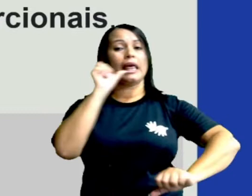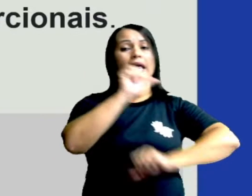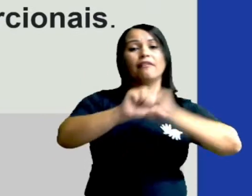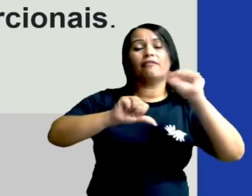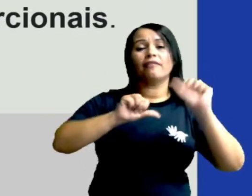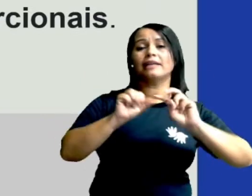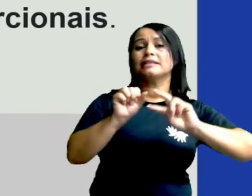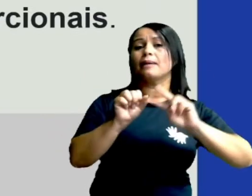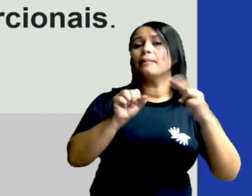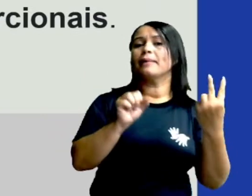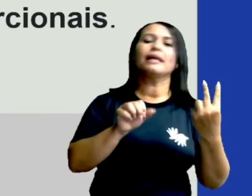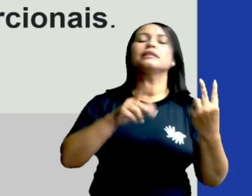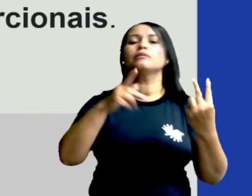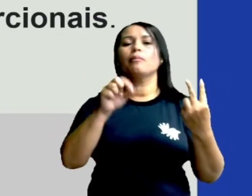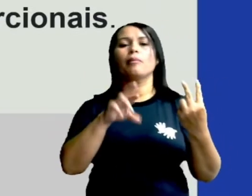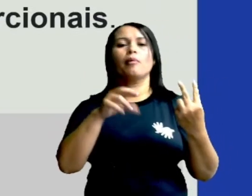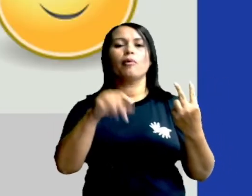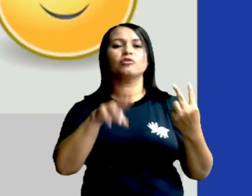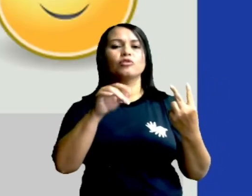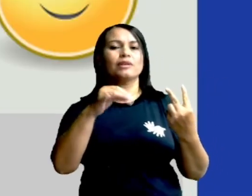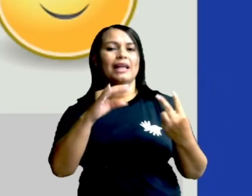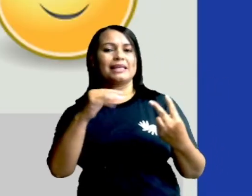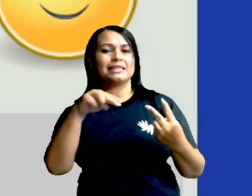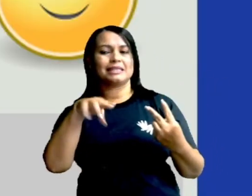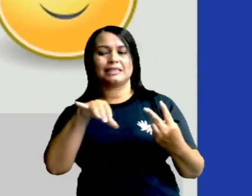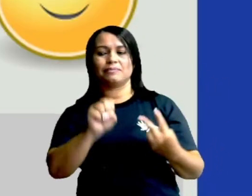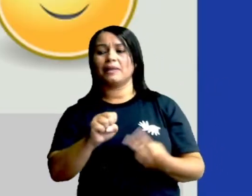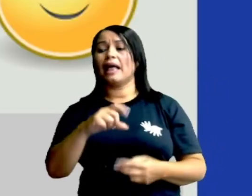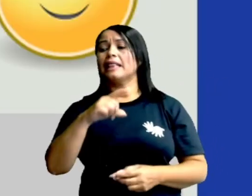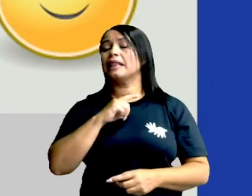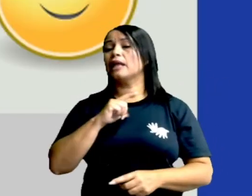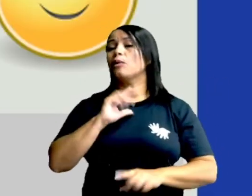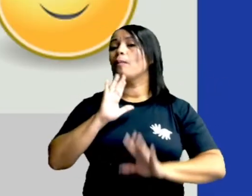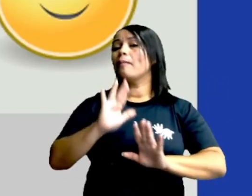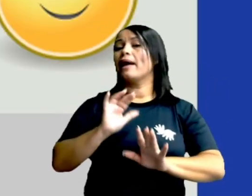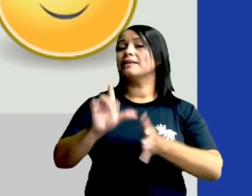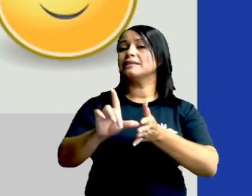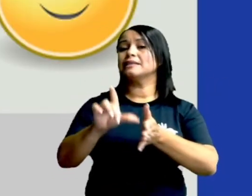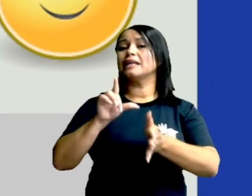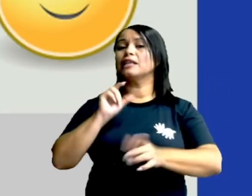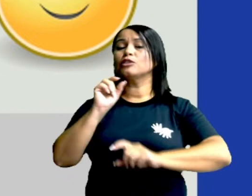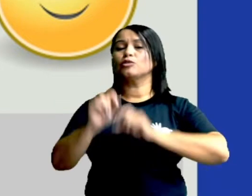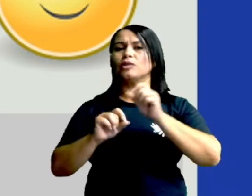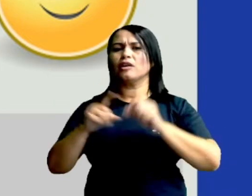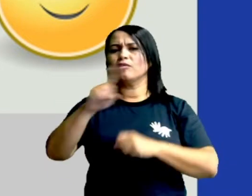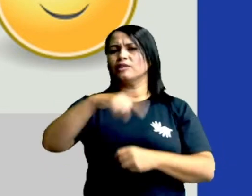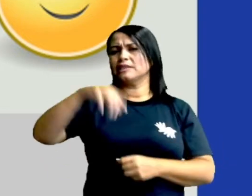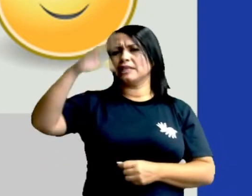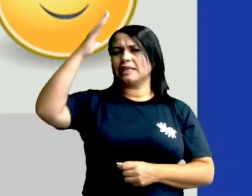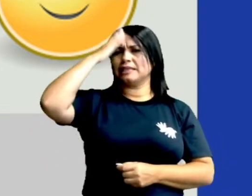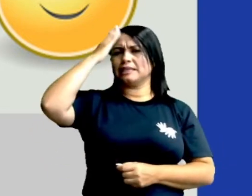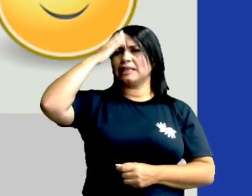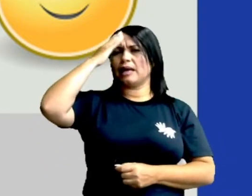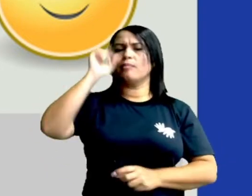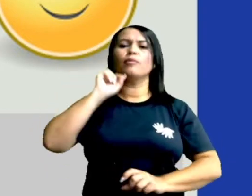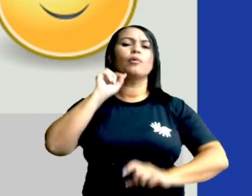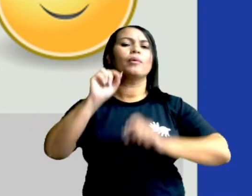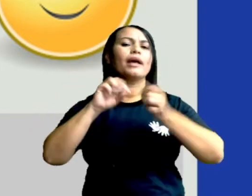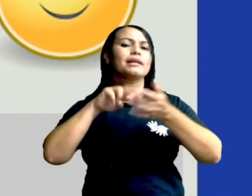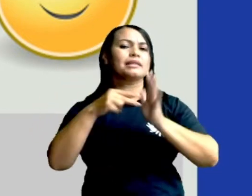serão inversamente proporcionais. Mas antes, vocês sabem o que é uma